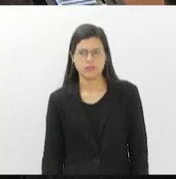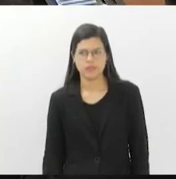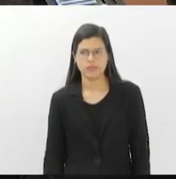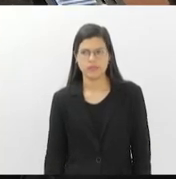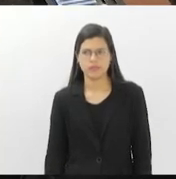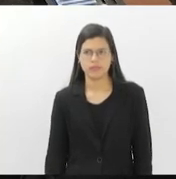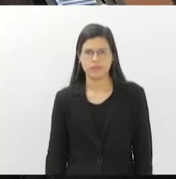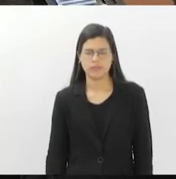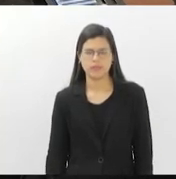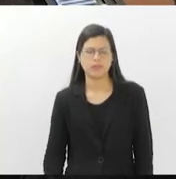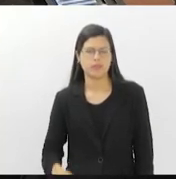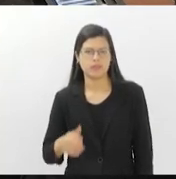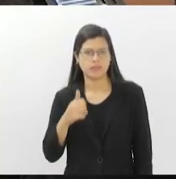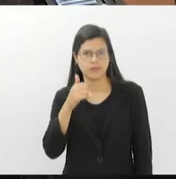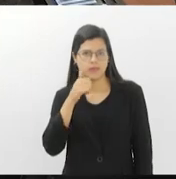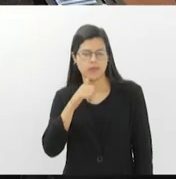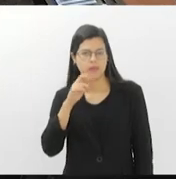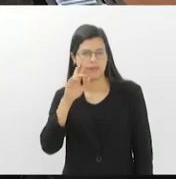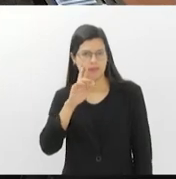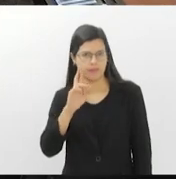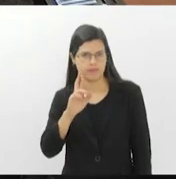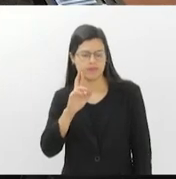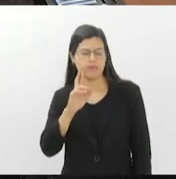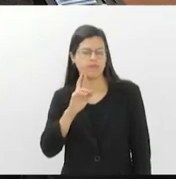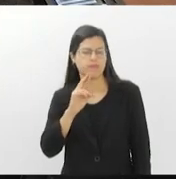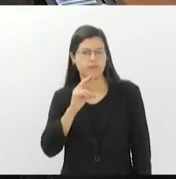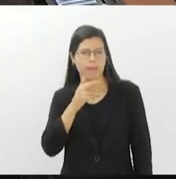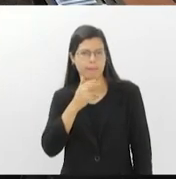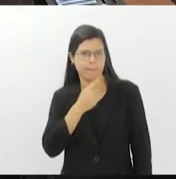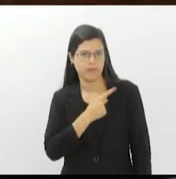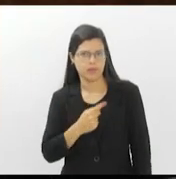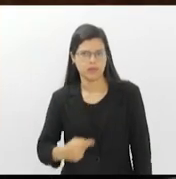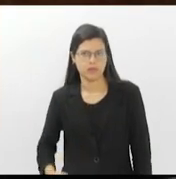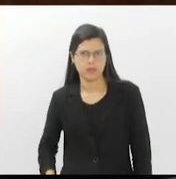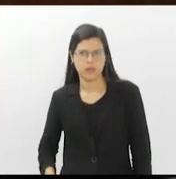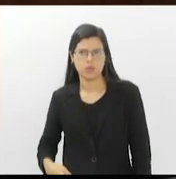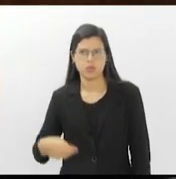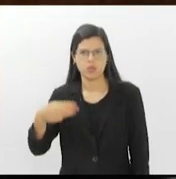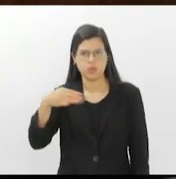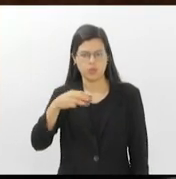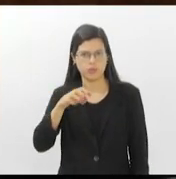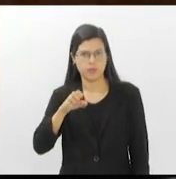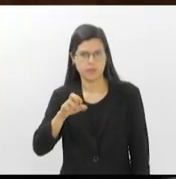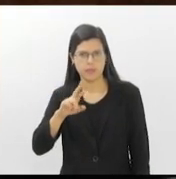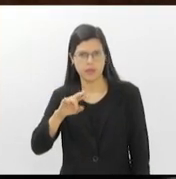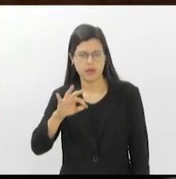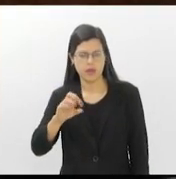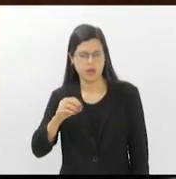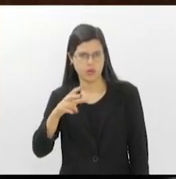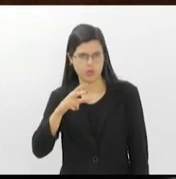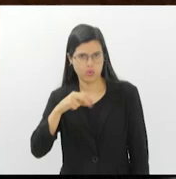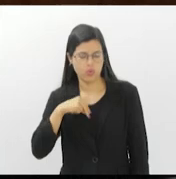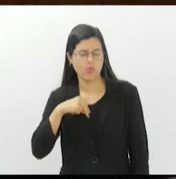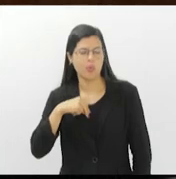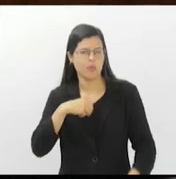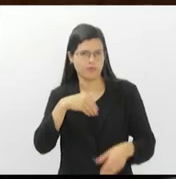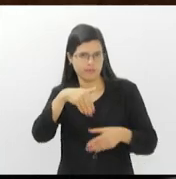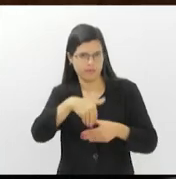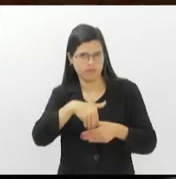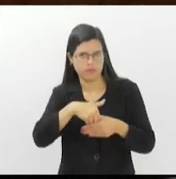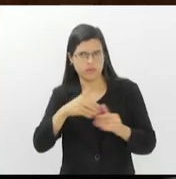Senhora presidente, no mérito, estou votando favorável à matéria,